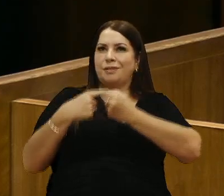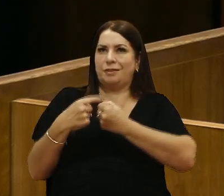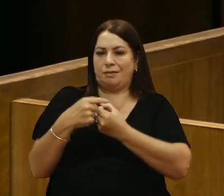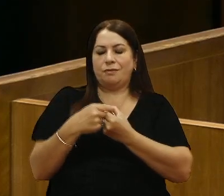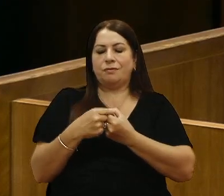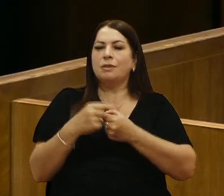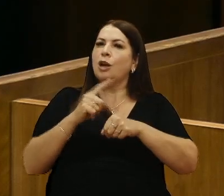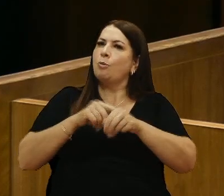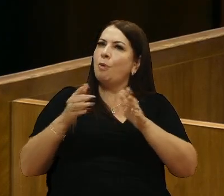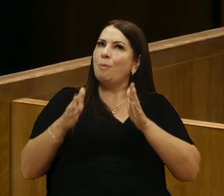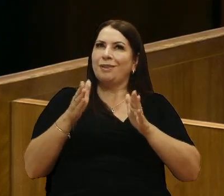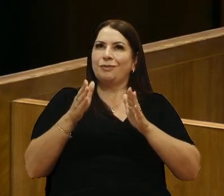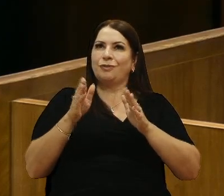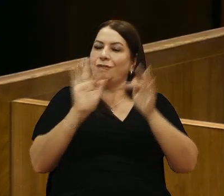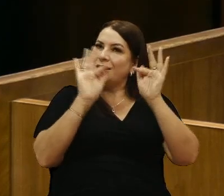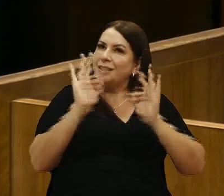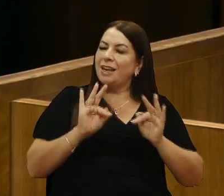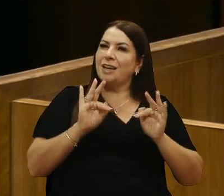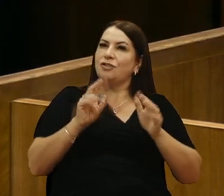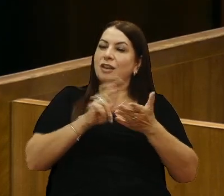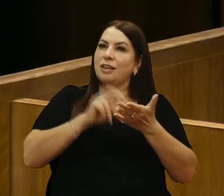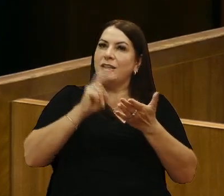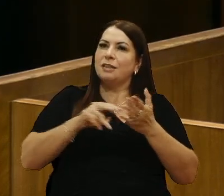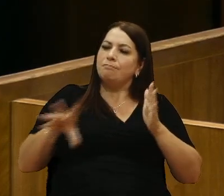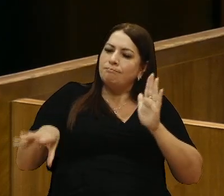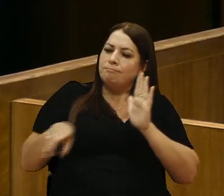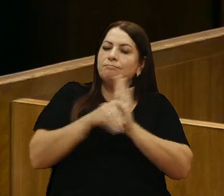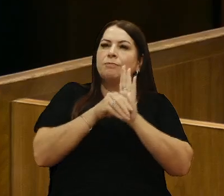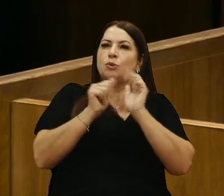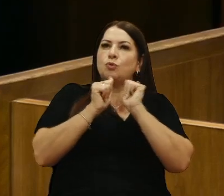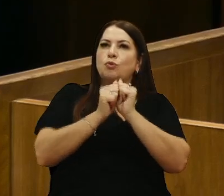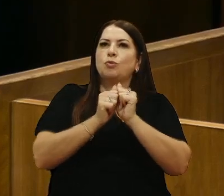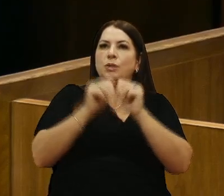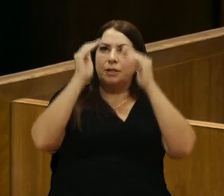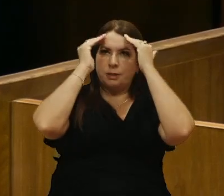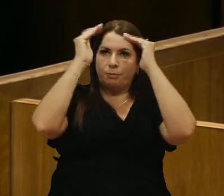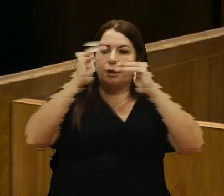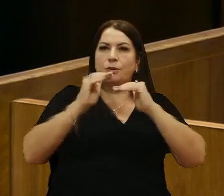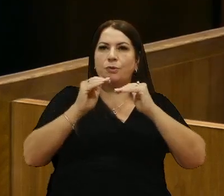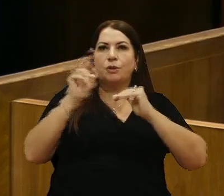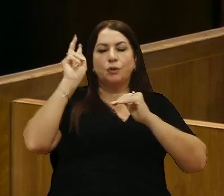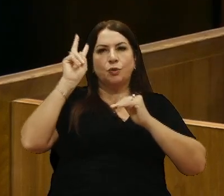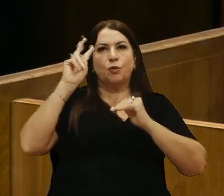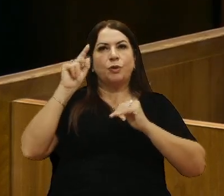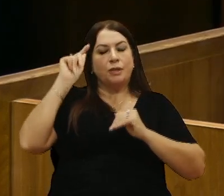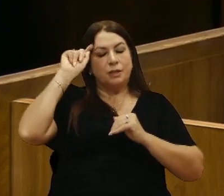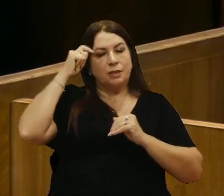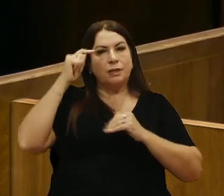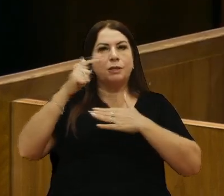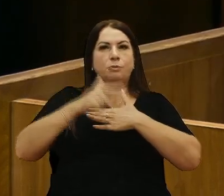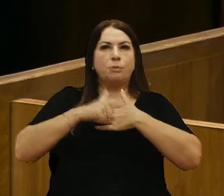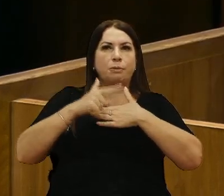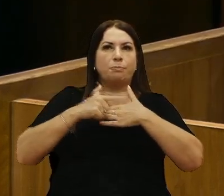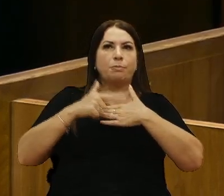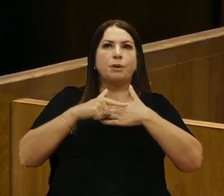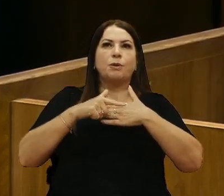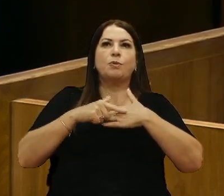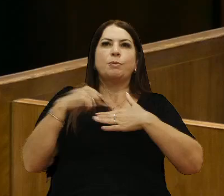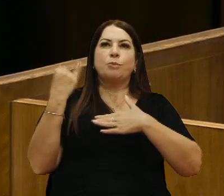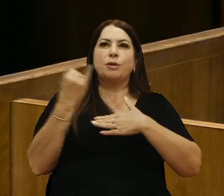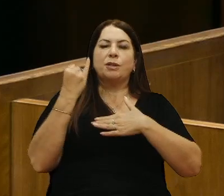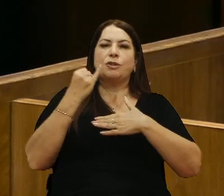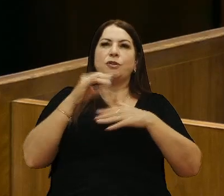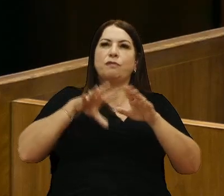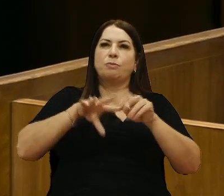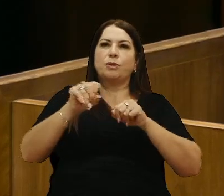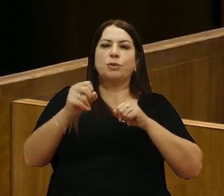É momento de alegria, de pertencimento e de respeito à história do povo negro, que tem papel fundamental na formação cultural do nosso